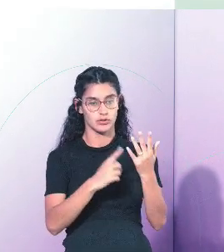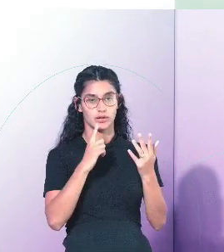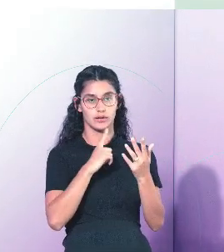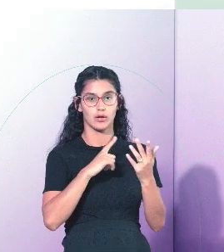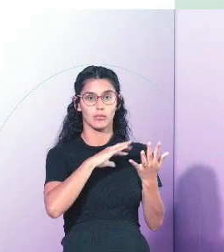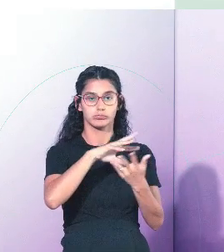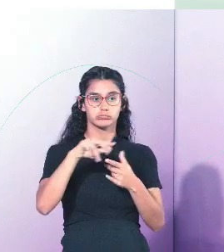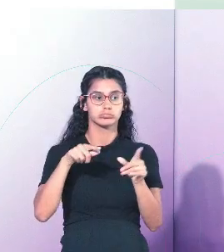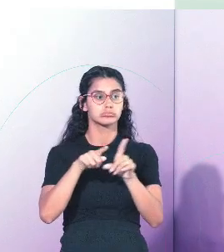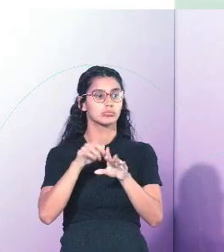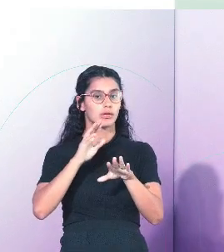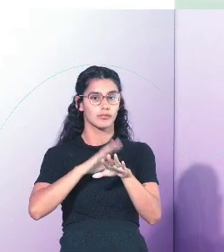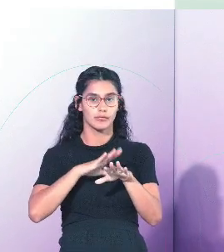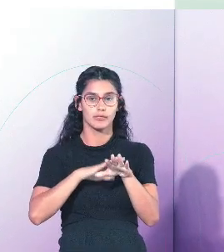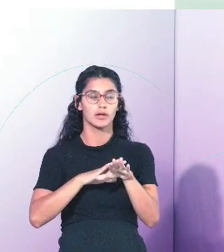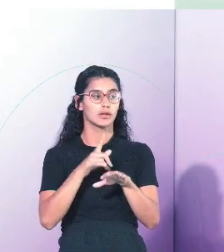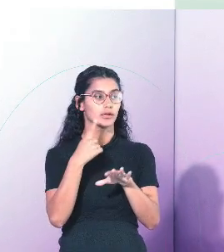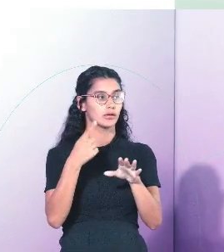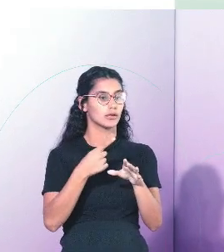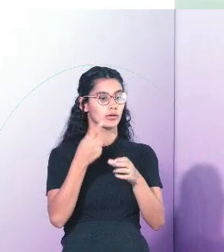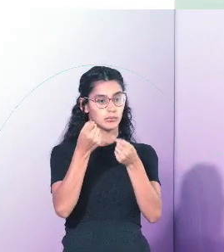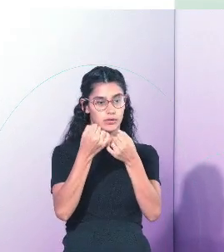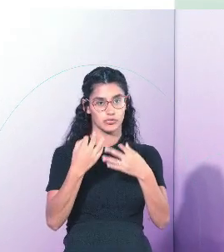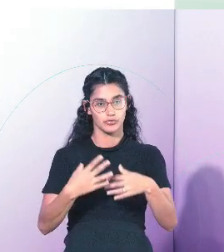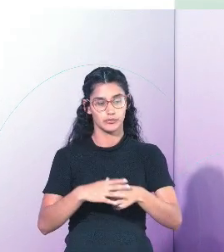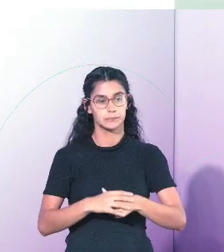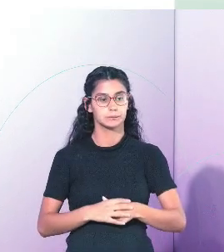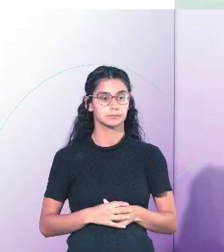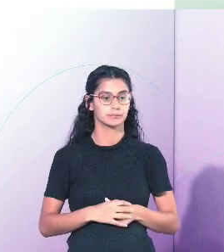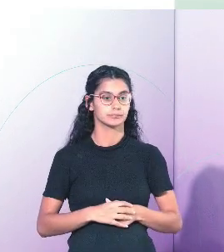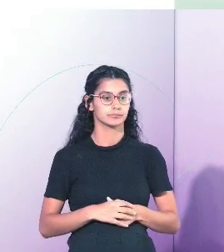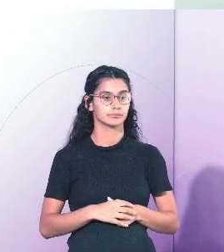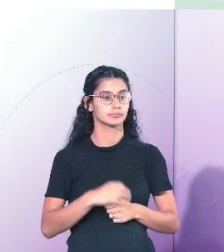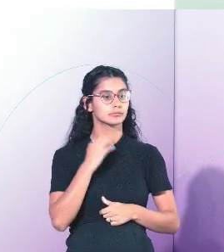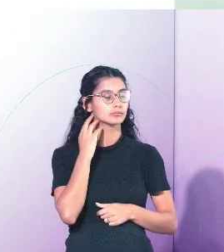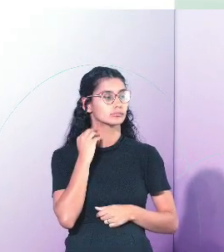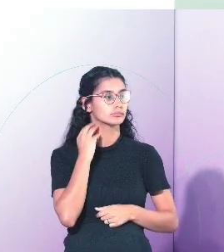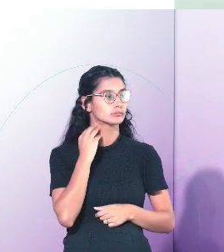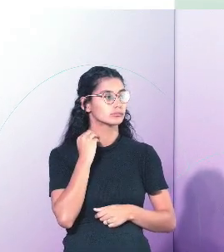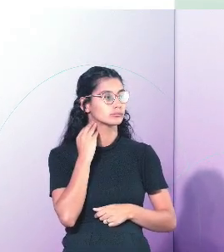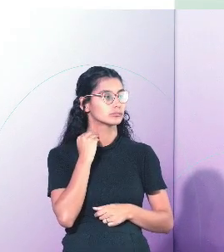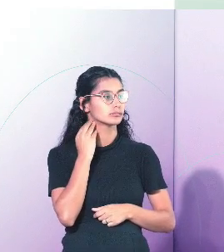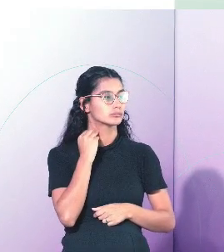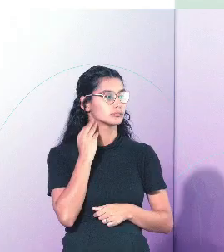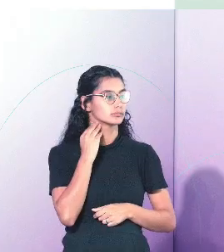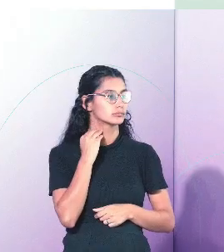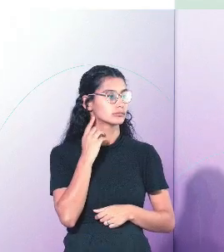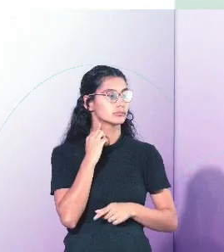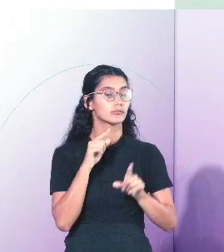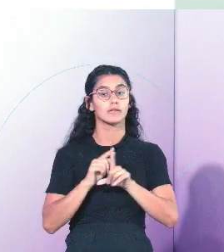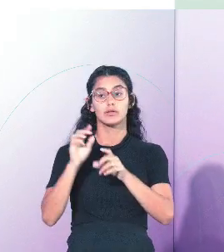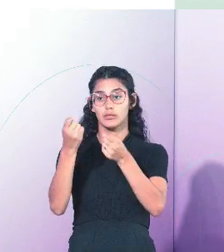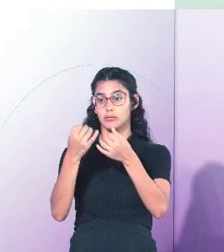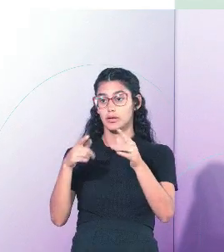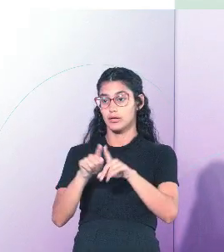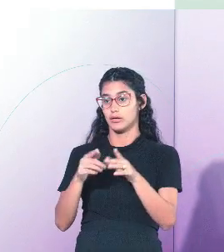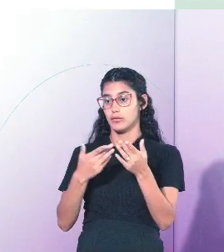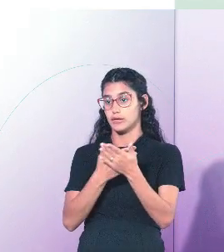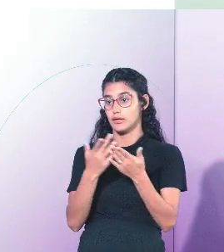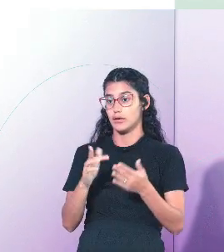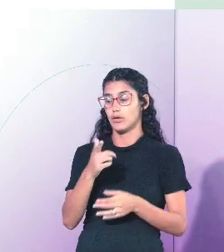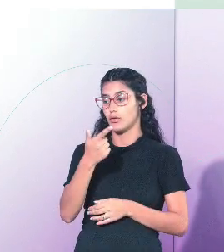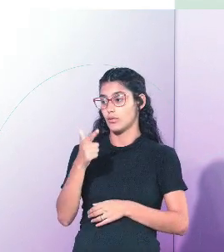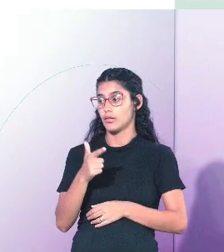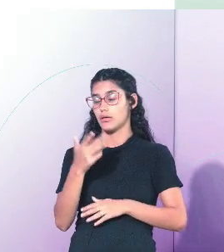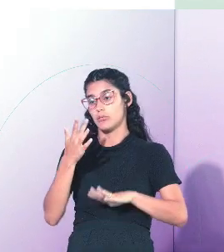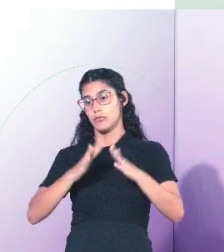rasa com essa justificativa. Desfechos intermediários, que também já foi debatido hoje, a gente não vai ter,